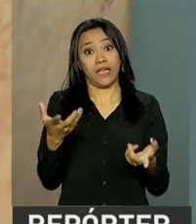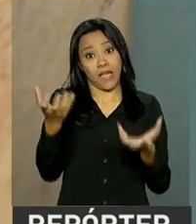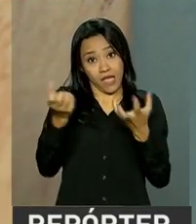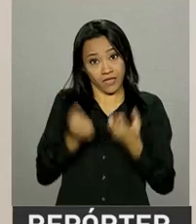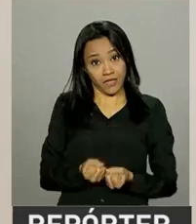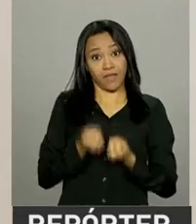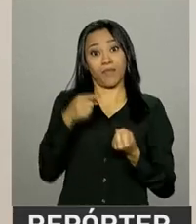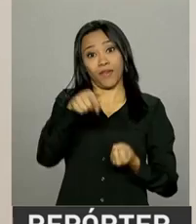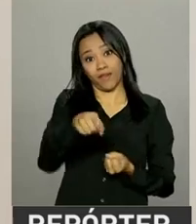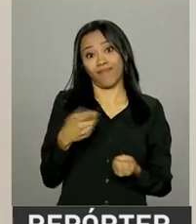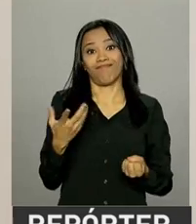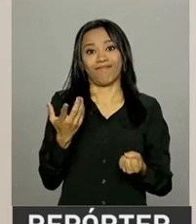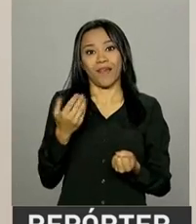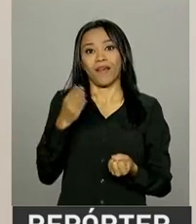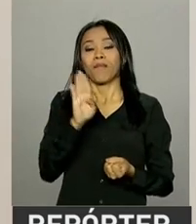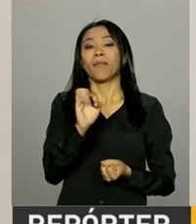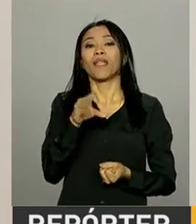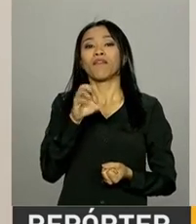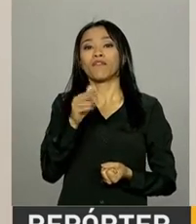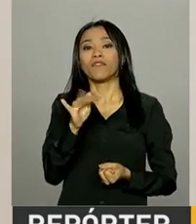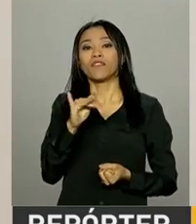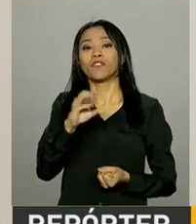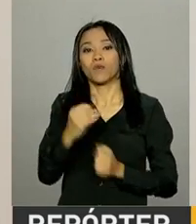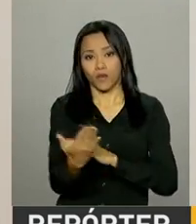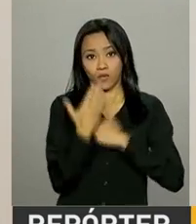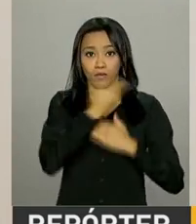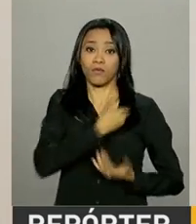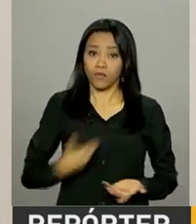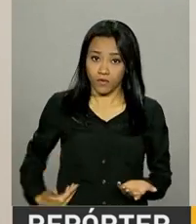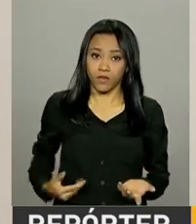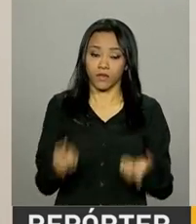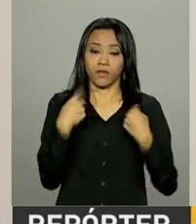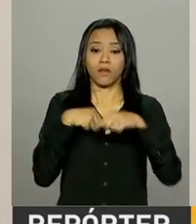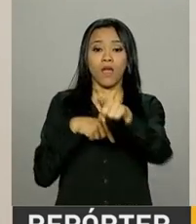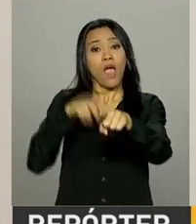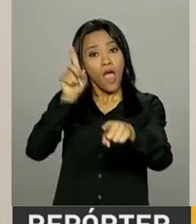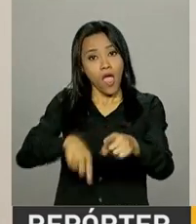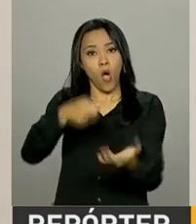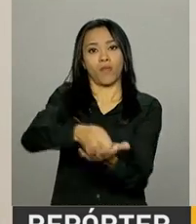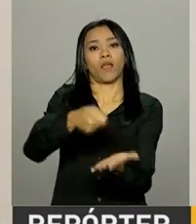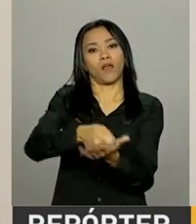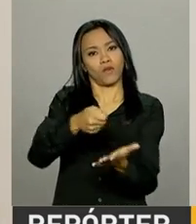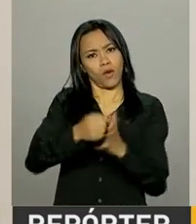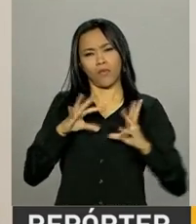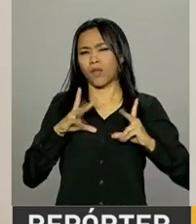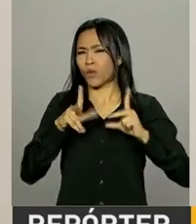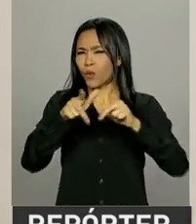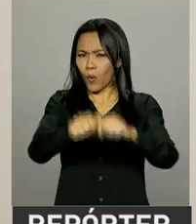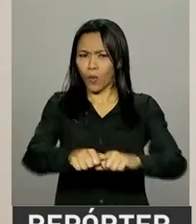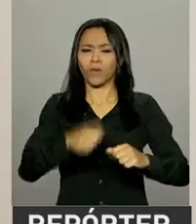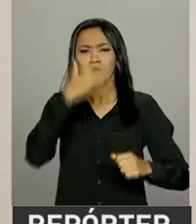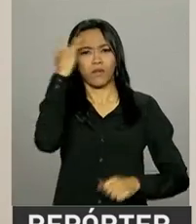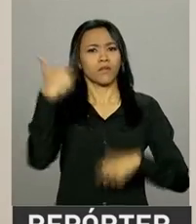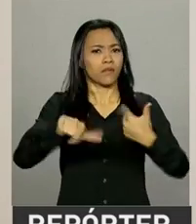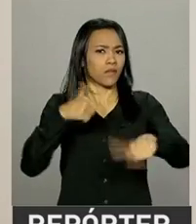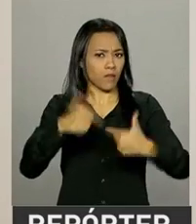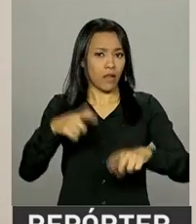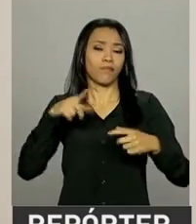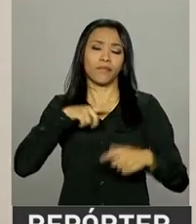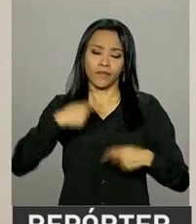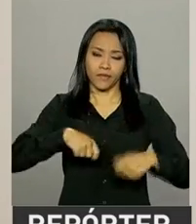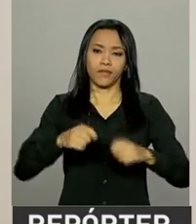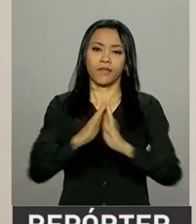benefícios apesar de ser um documento obrigatório para todos os trabalhadores formais no Brasil muitos que